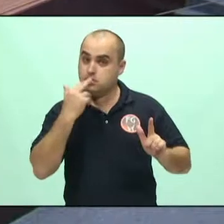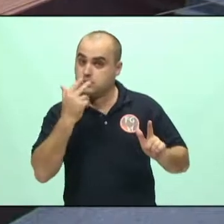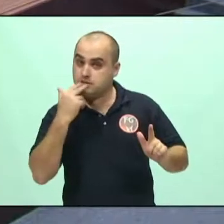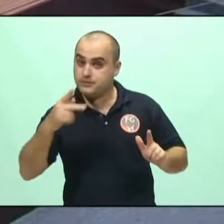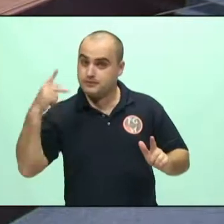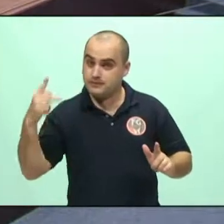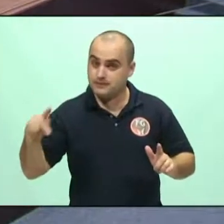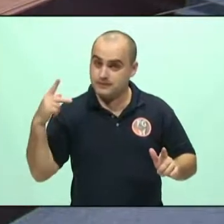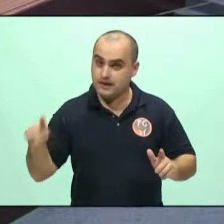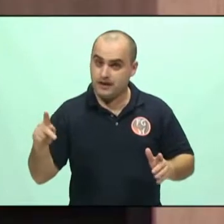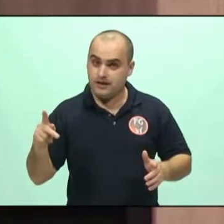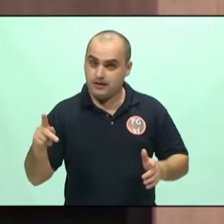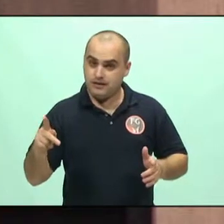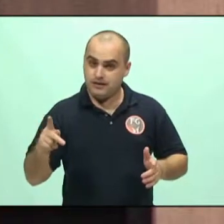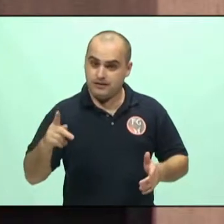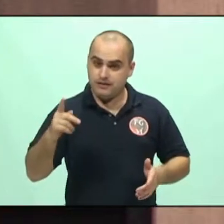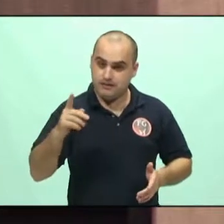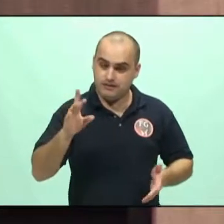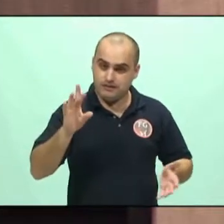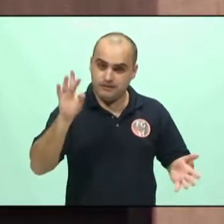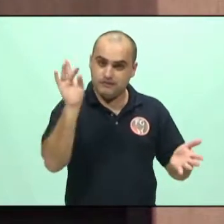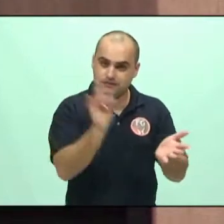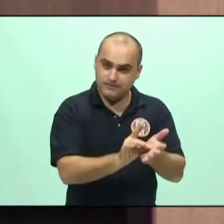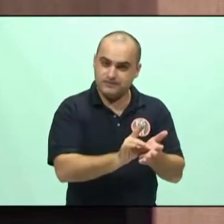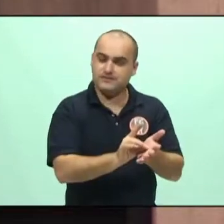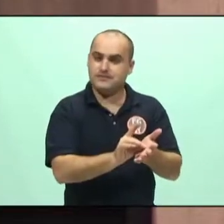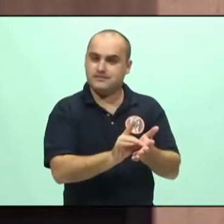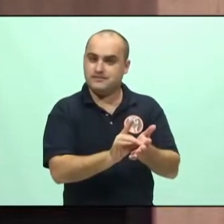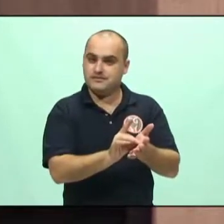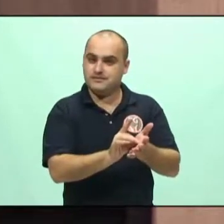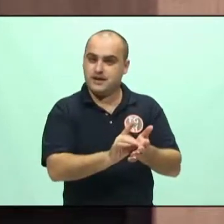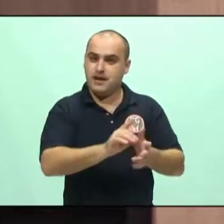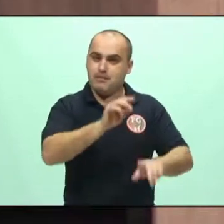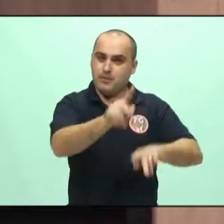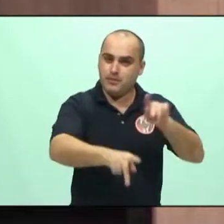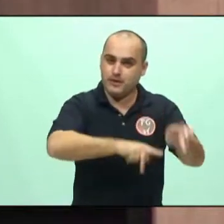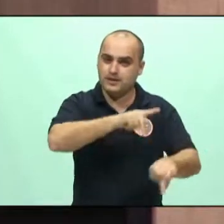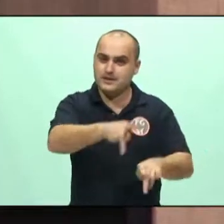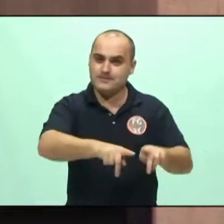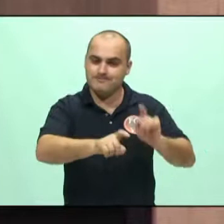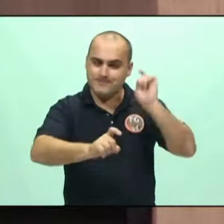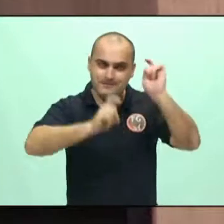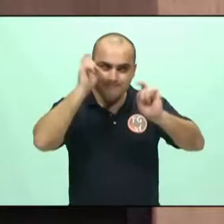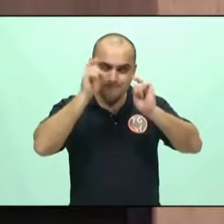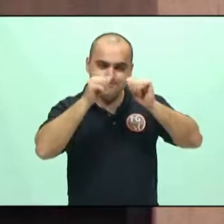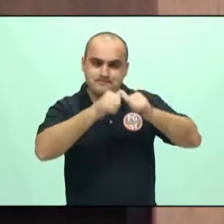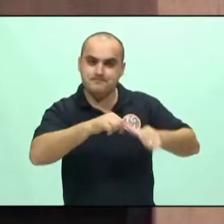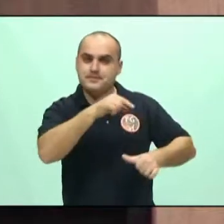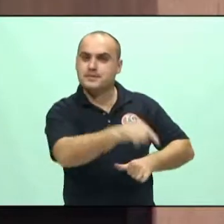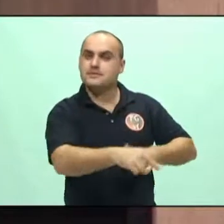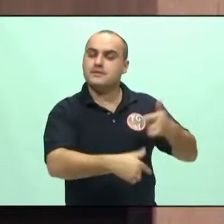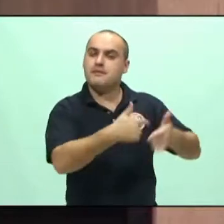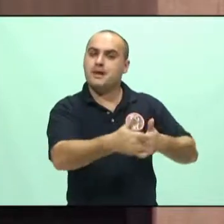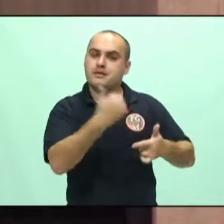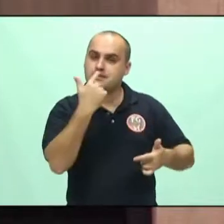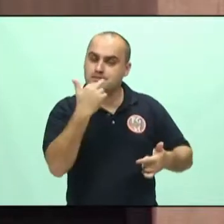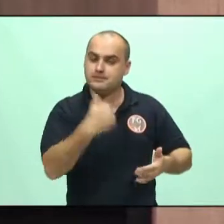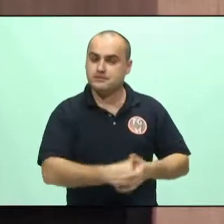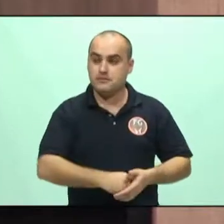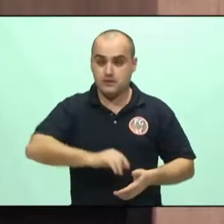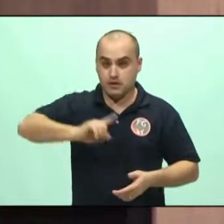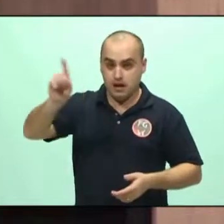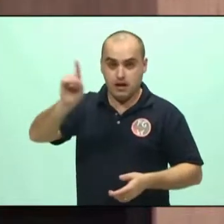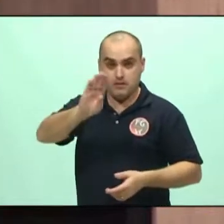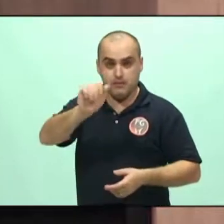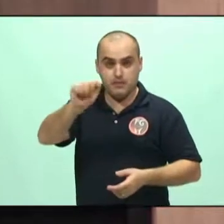sendo executada que tá levando a população ficar preocupada entendeu lá não vamos dar